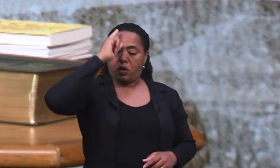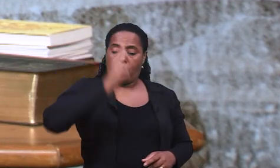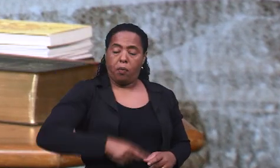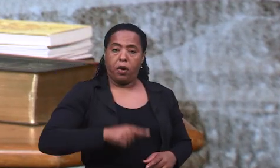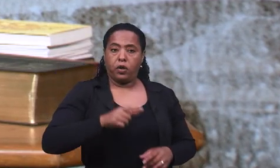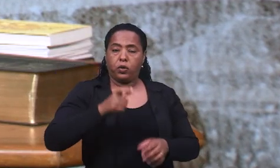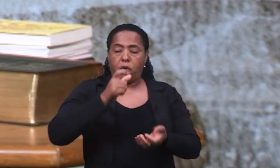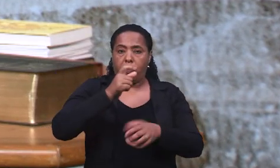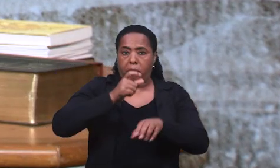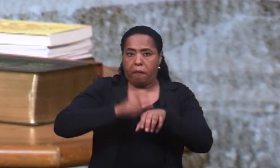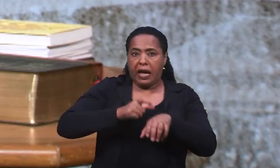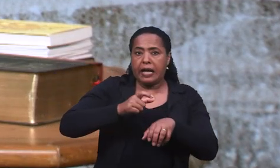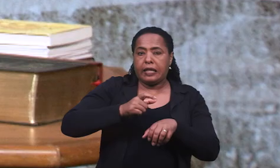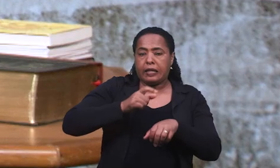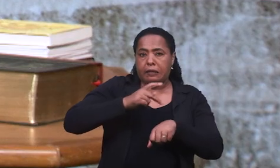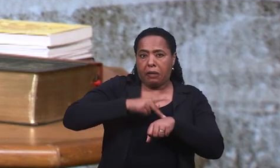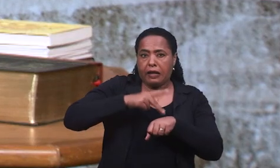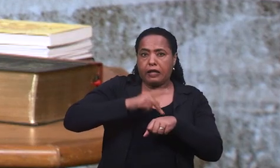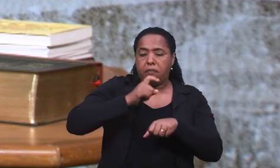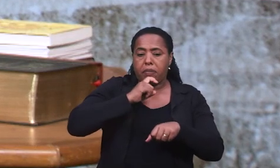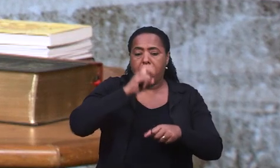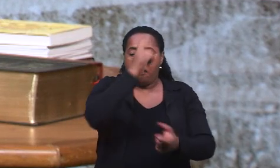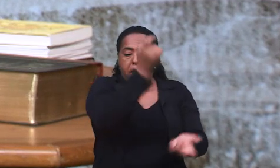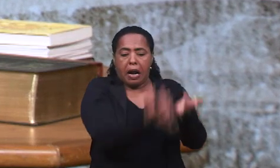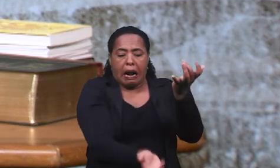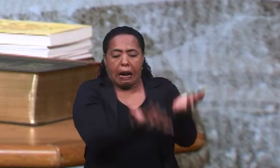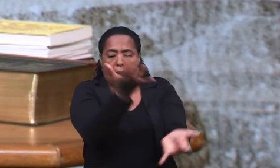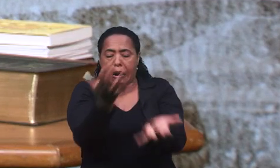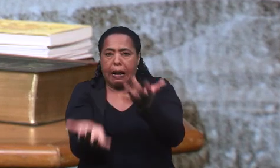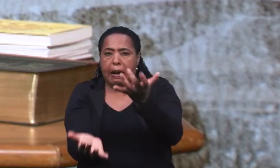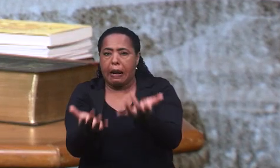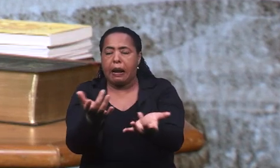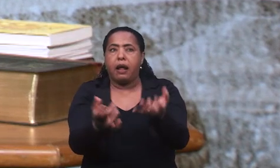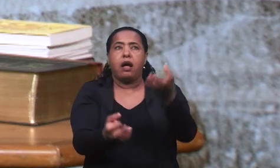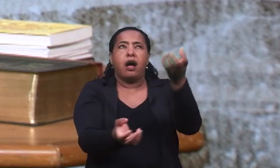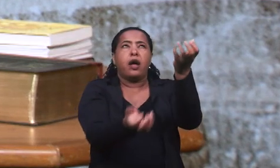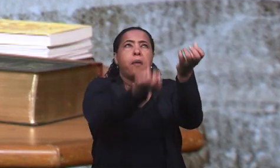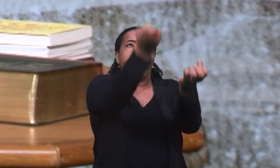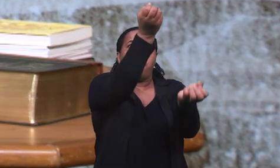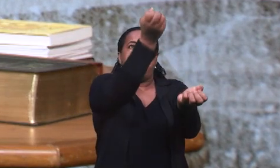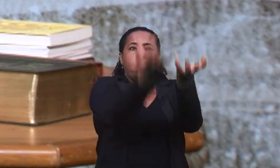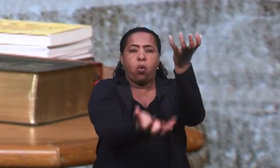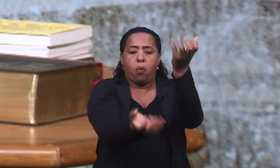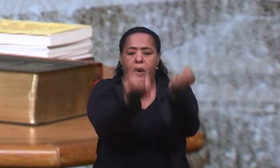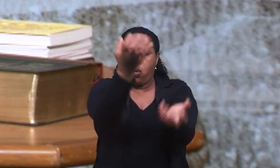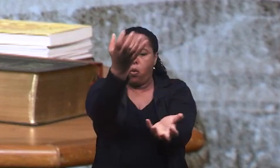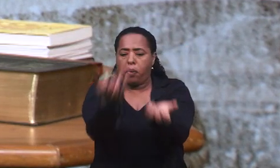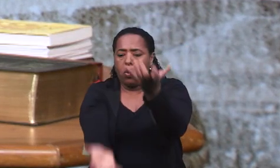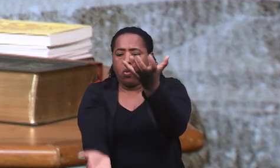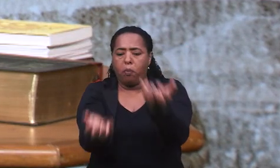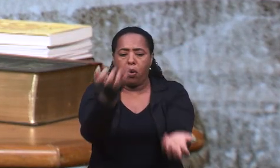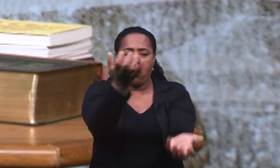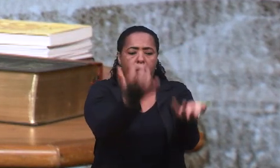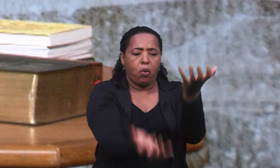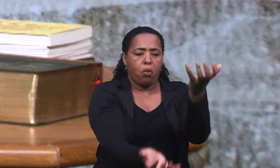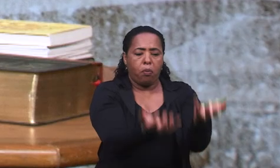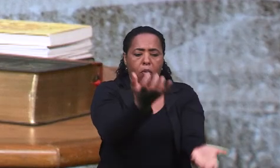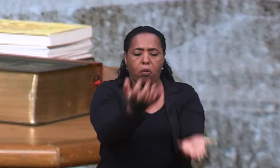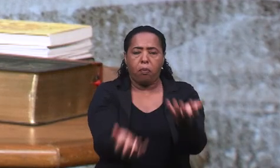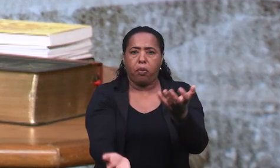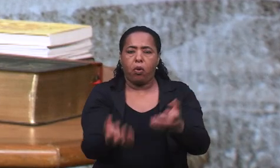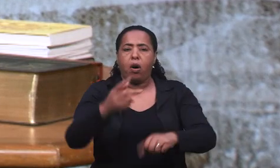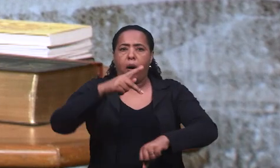fogo corria pela terra. E o Senhor fez chover saraiva sobre a terra do Egito. E